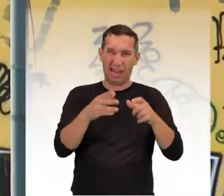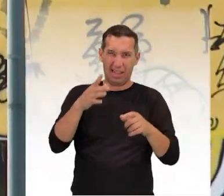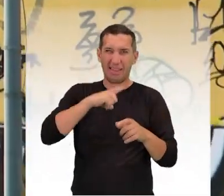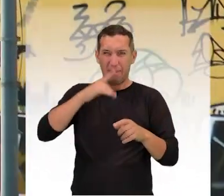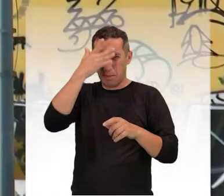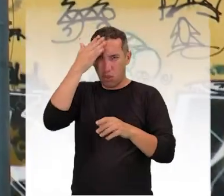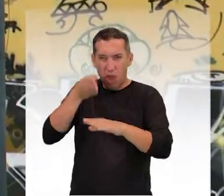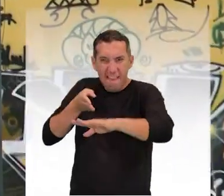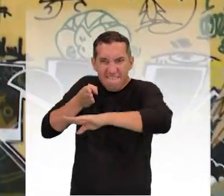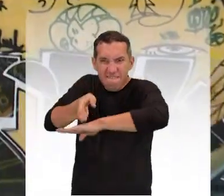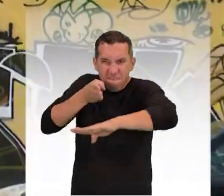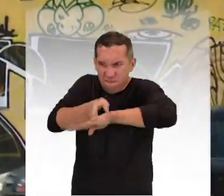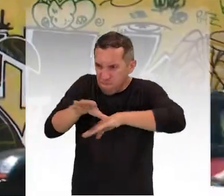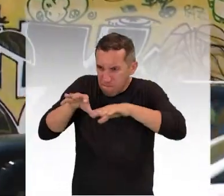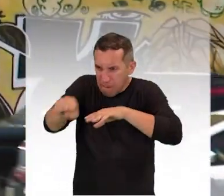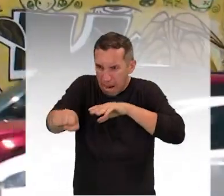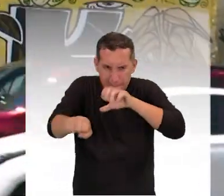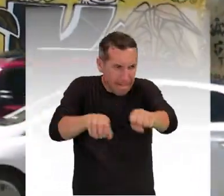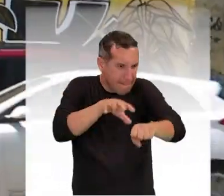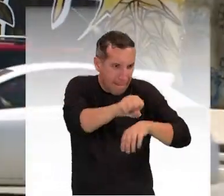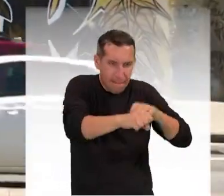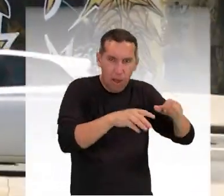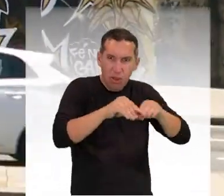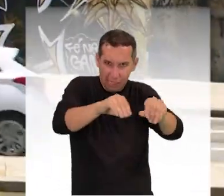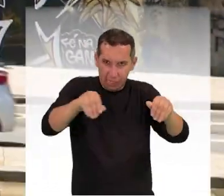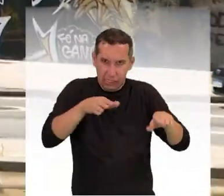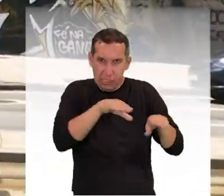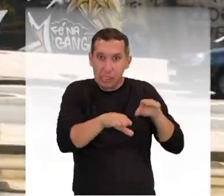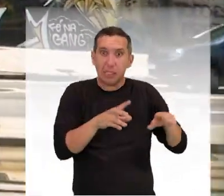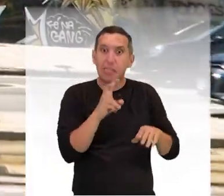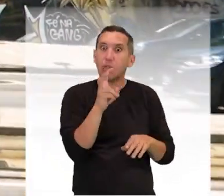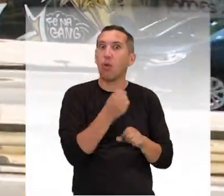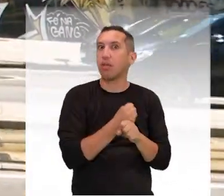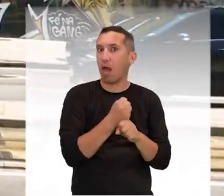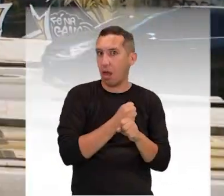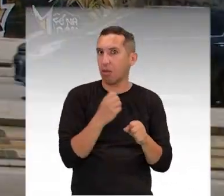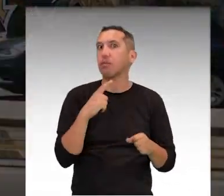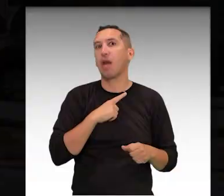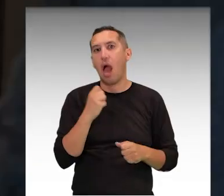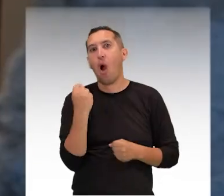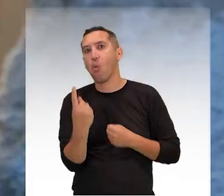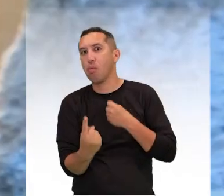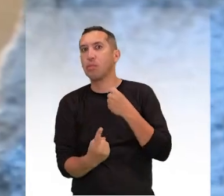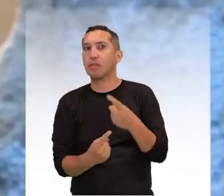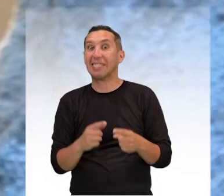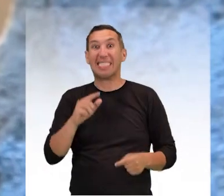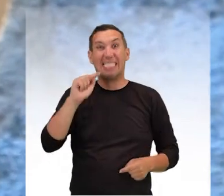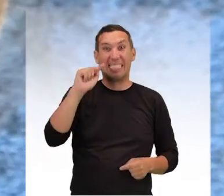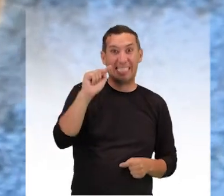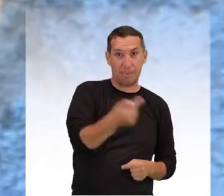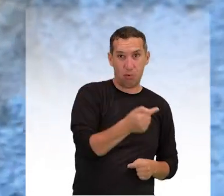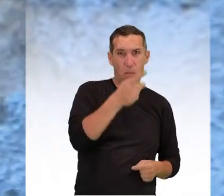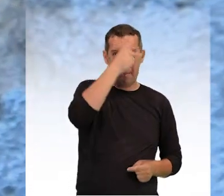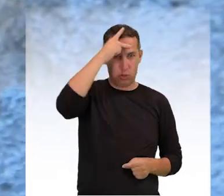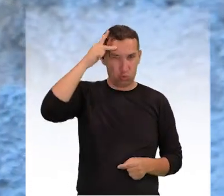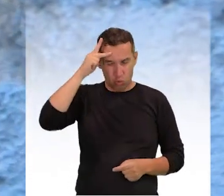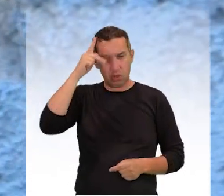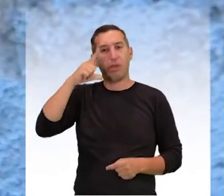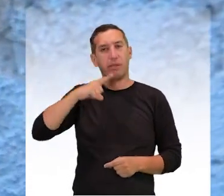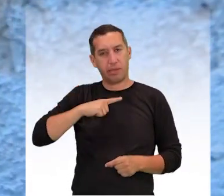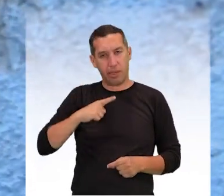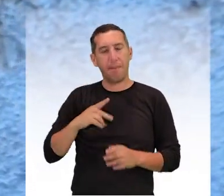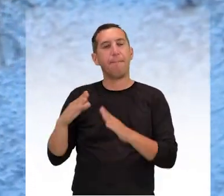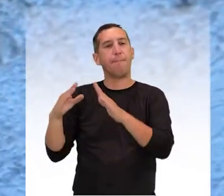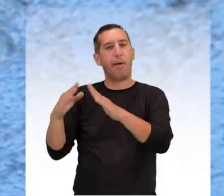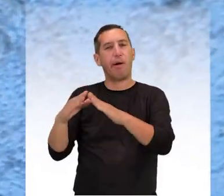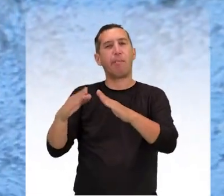zona portuária e central da cidade, algumas com 50 anos de existência. Cerca de 7.000 pessoas